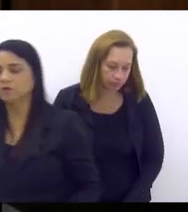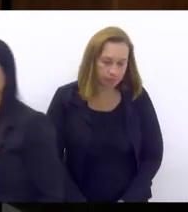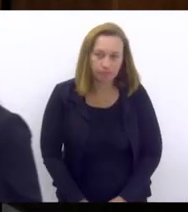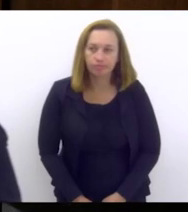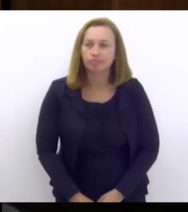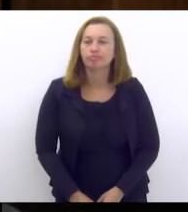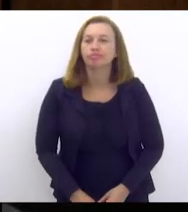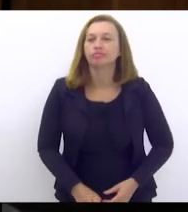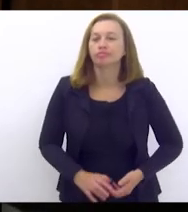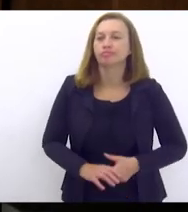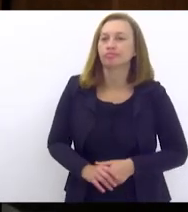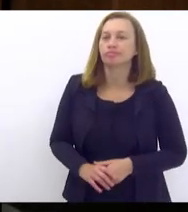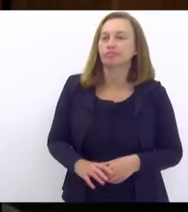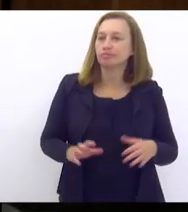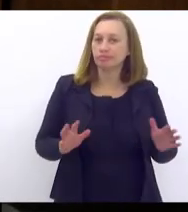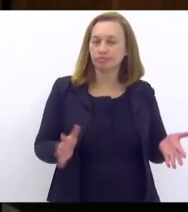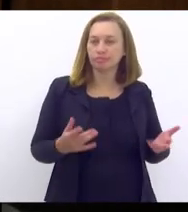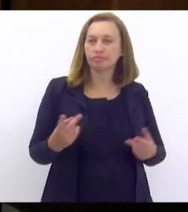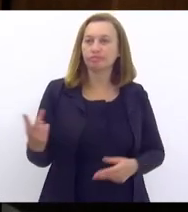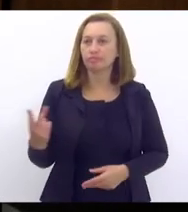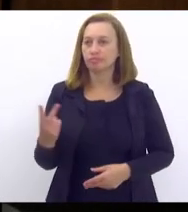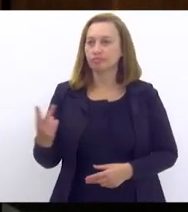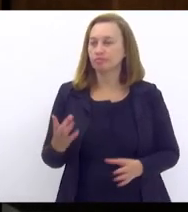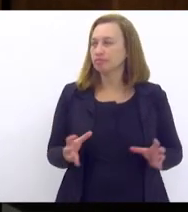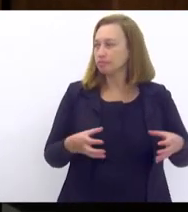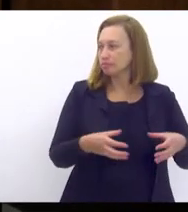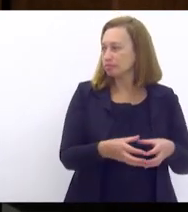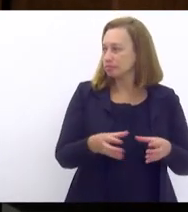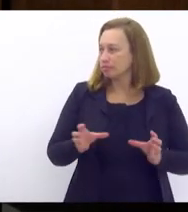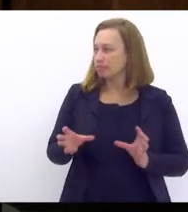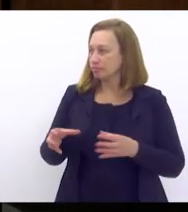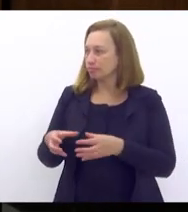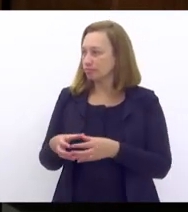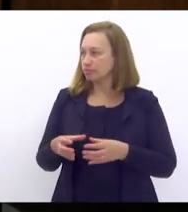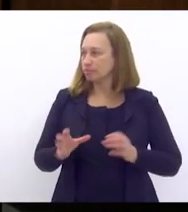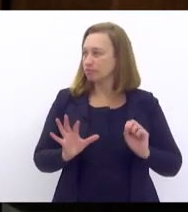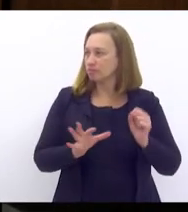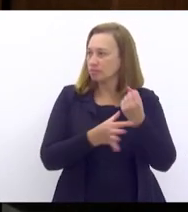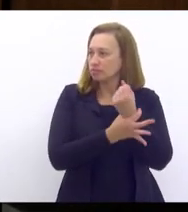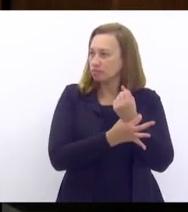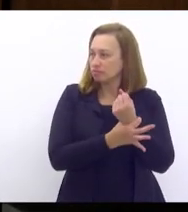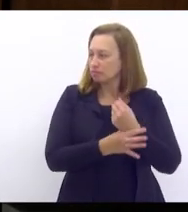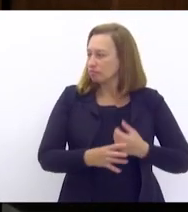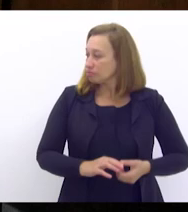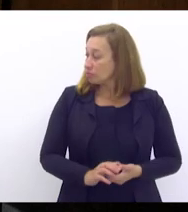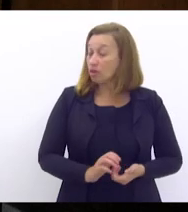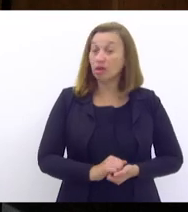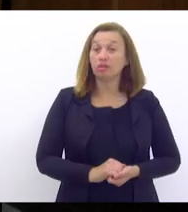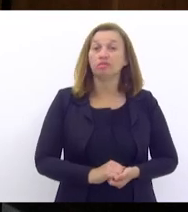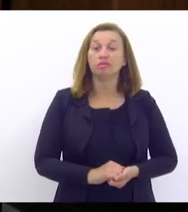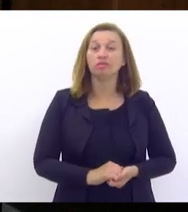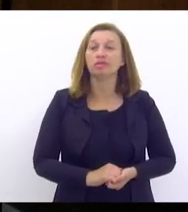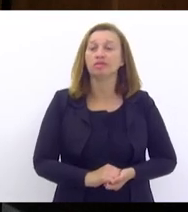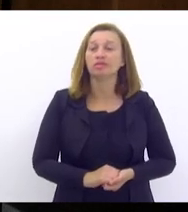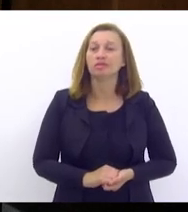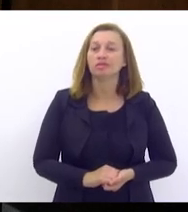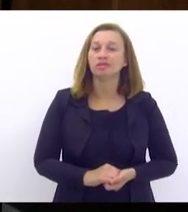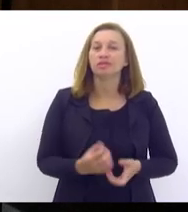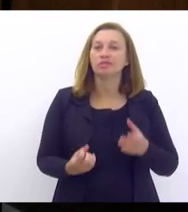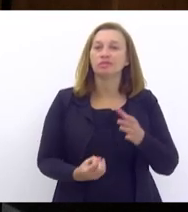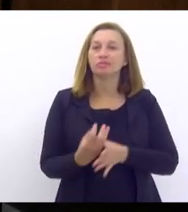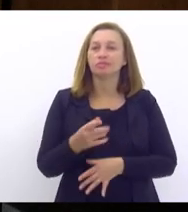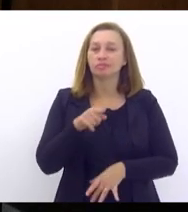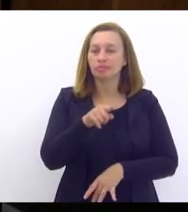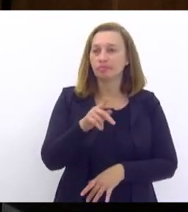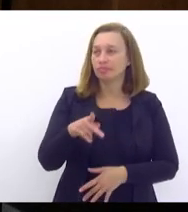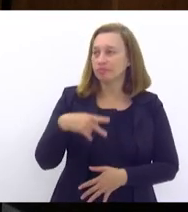apresentou a manifestação desses dois órgãos, os órgãos de segurança pública. E eu quero reproduzir aqui